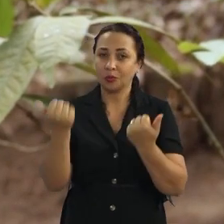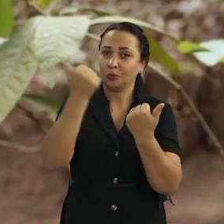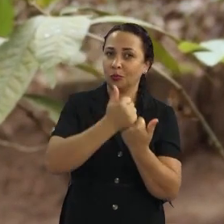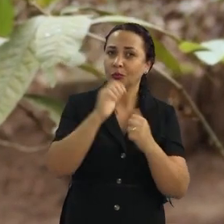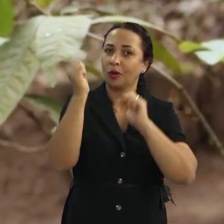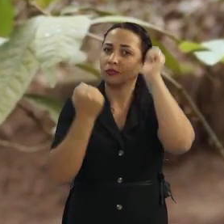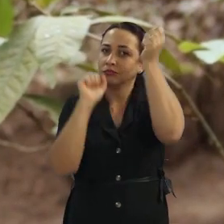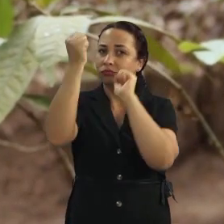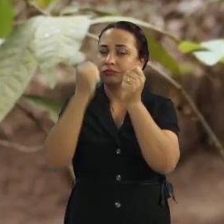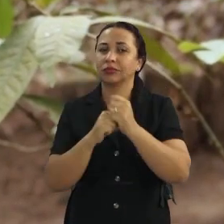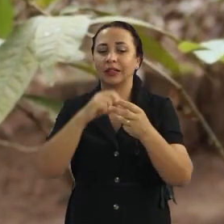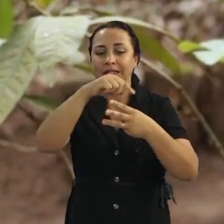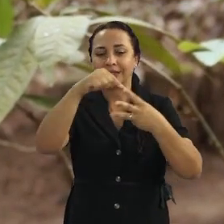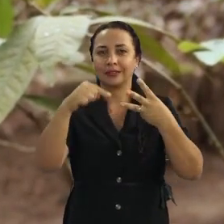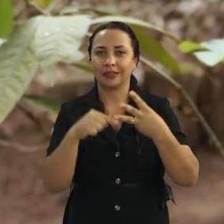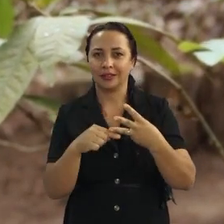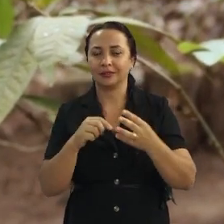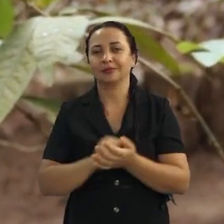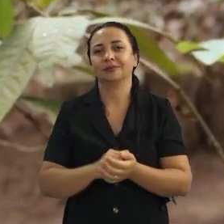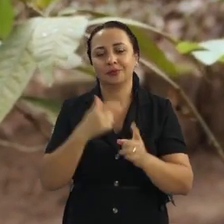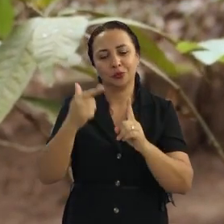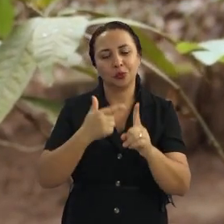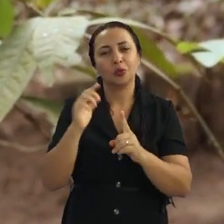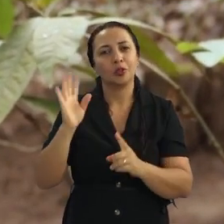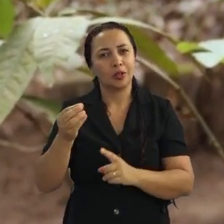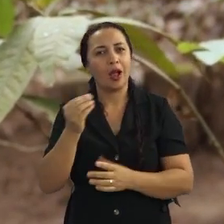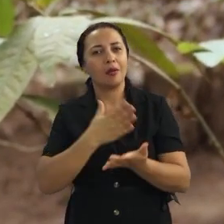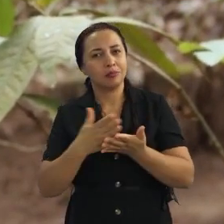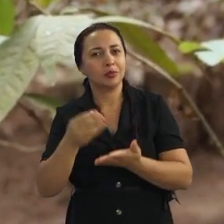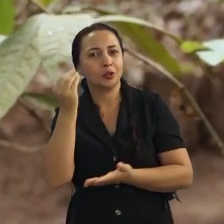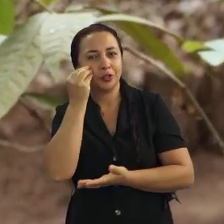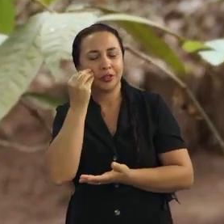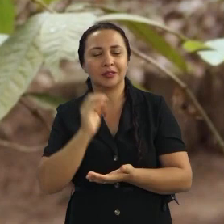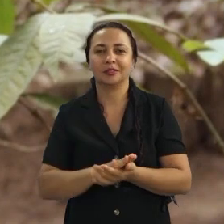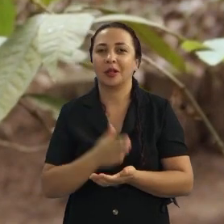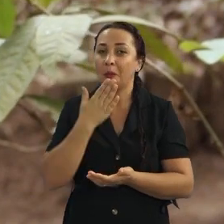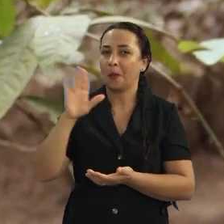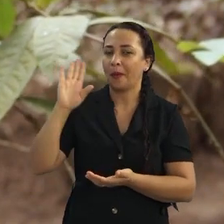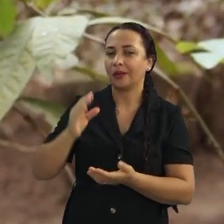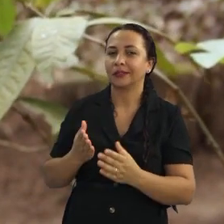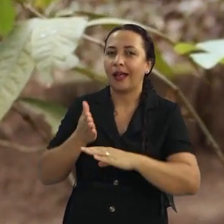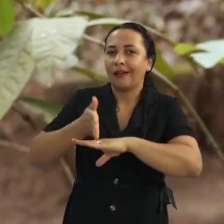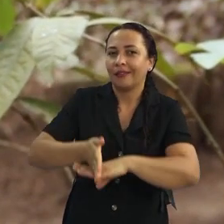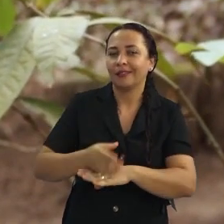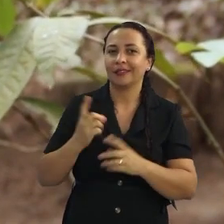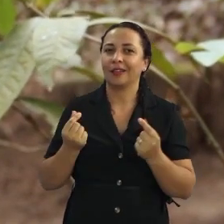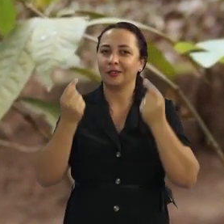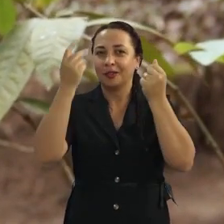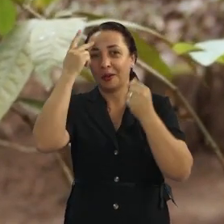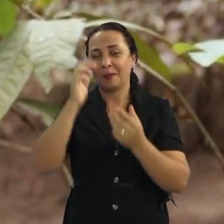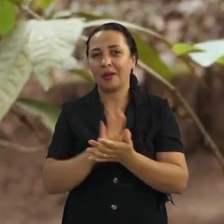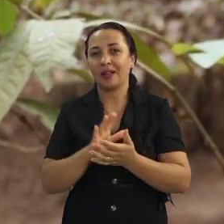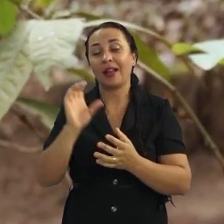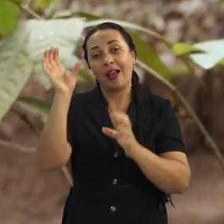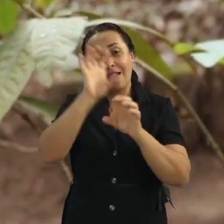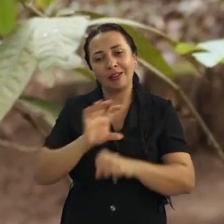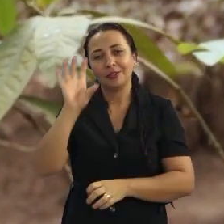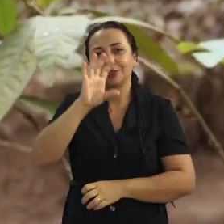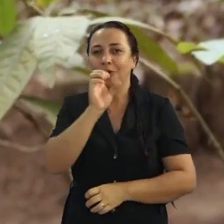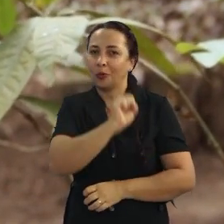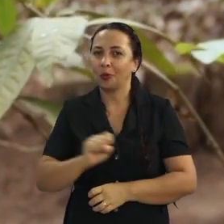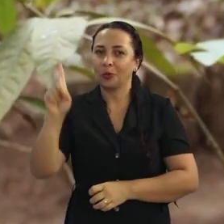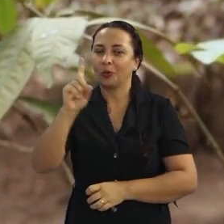máquina que substitui o trabalho de três equipamentos o produto já vem sendo testado e promete agregar renda para a região cacaueira